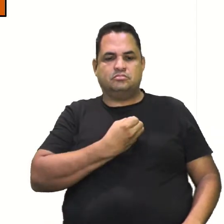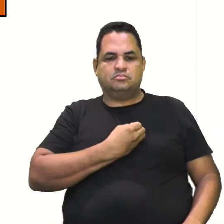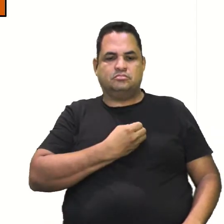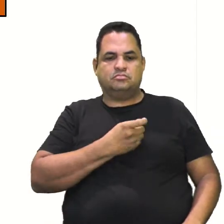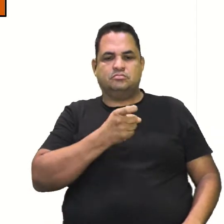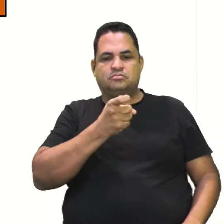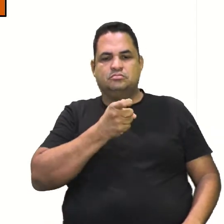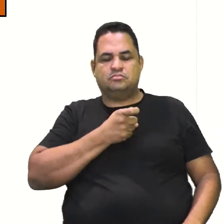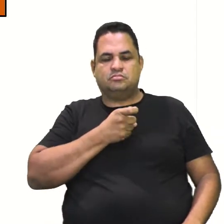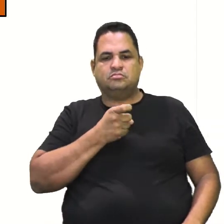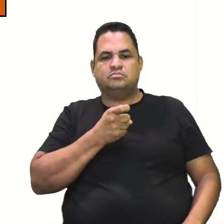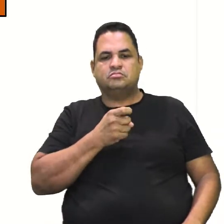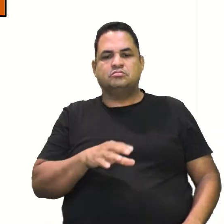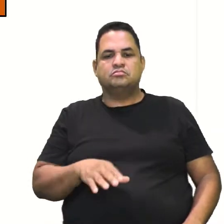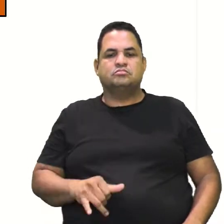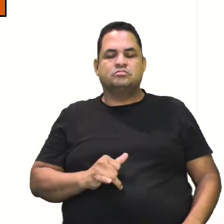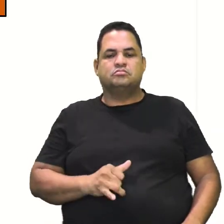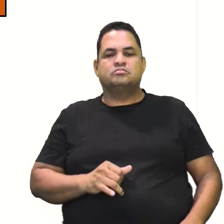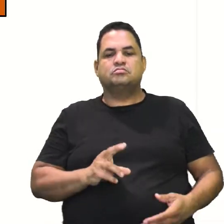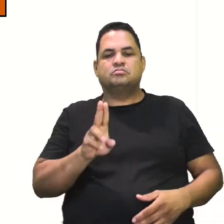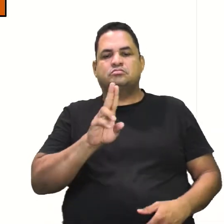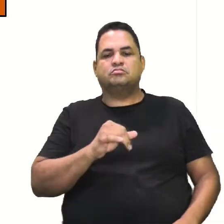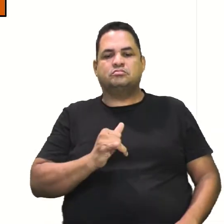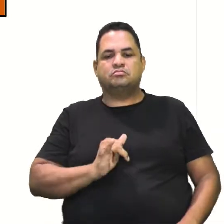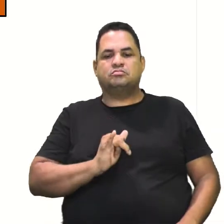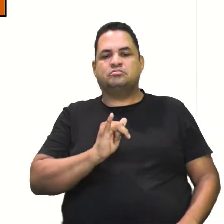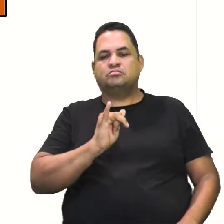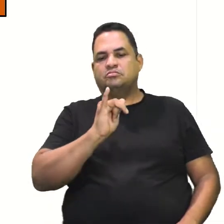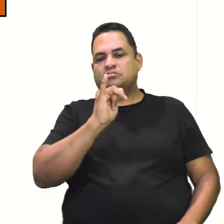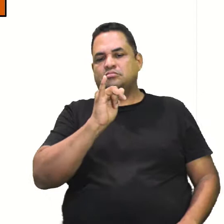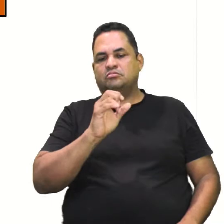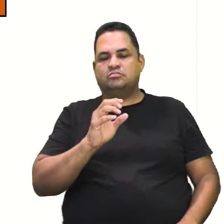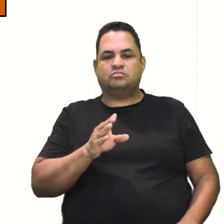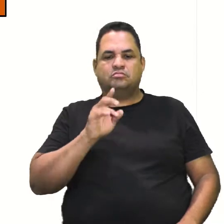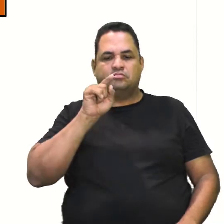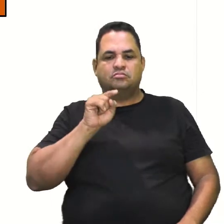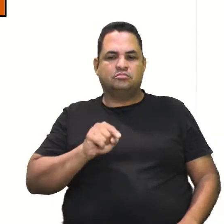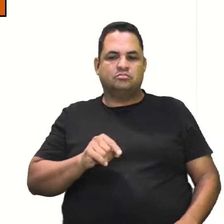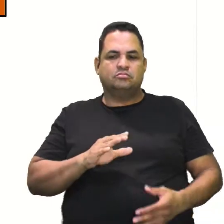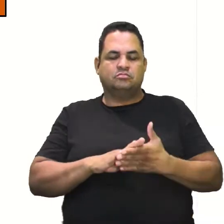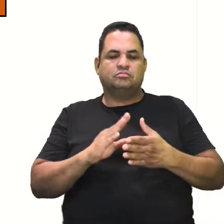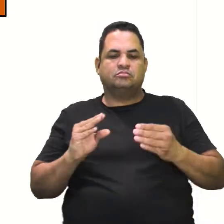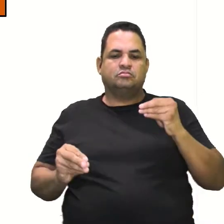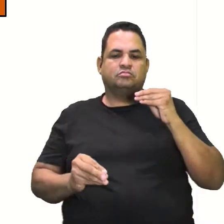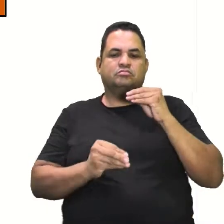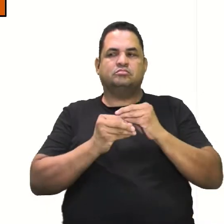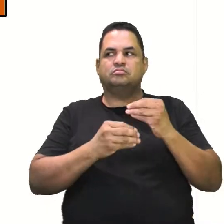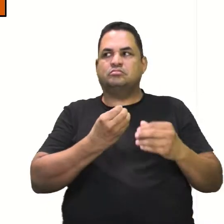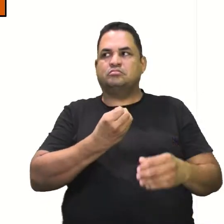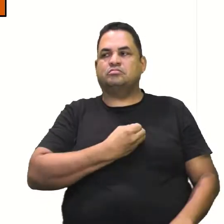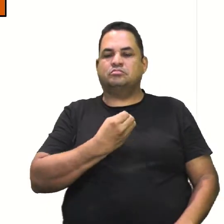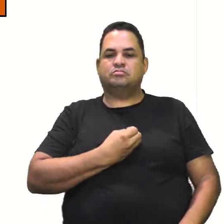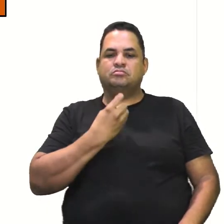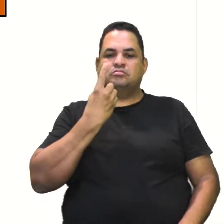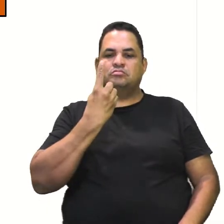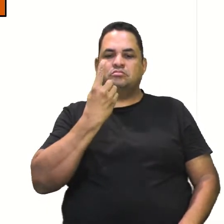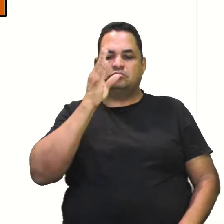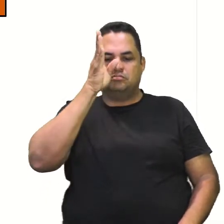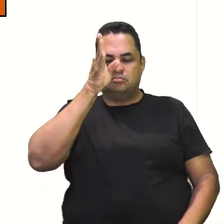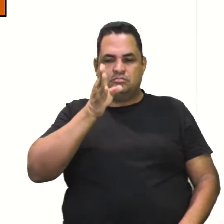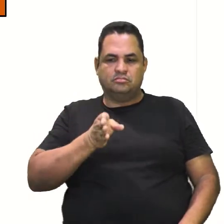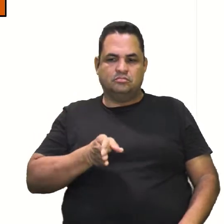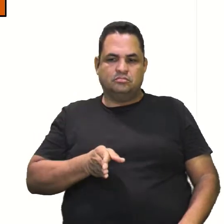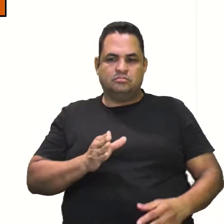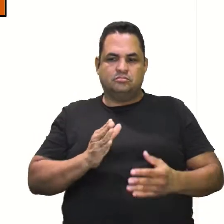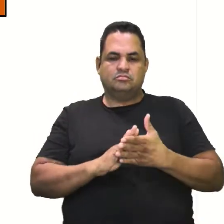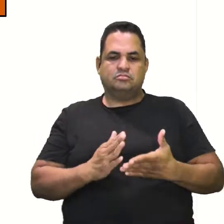x dos 3 pontos, usa os valores de y dos 3 pontos e complementa com o número 1 na última coluna,